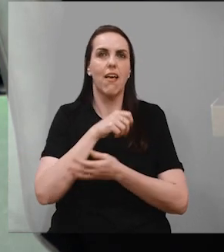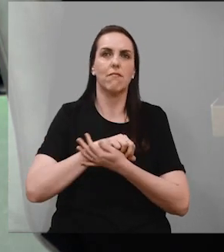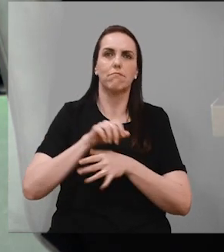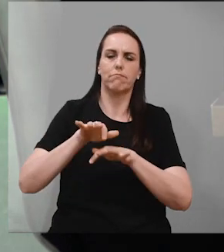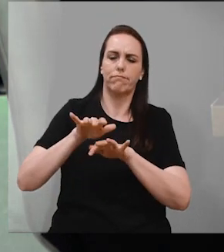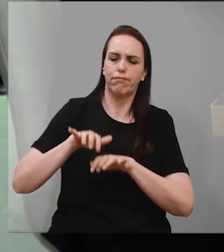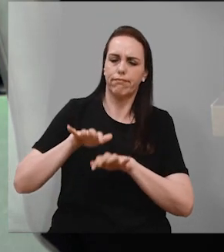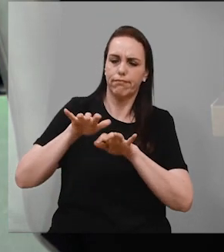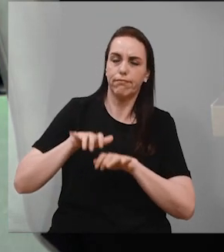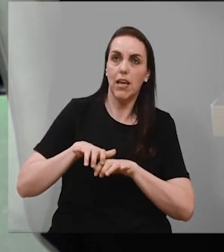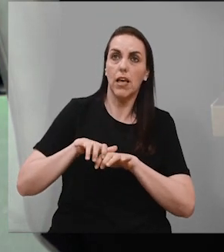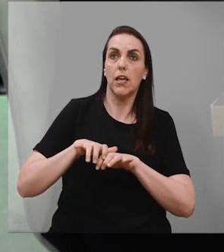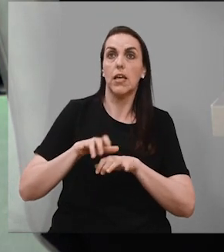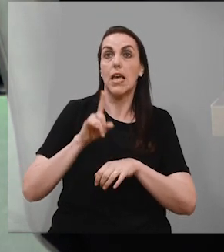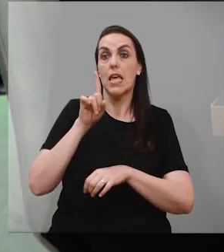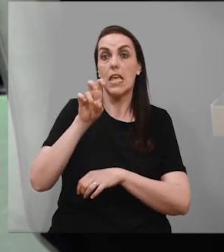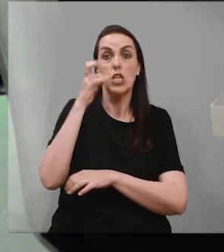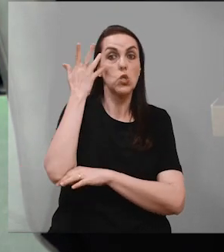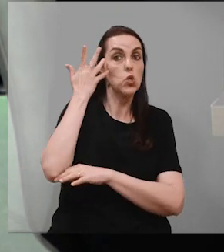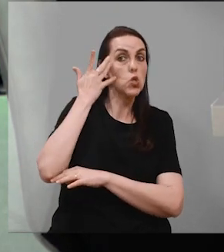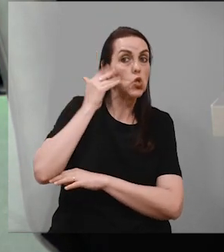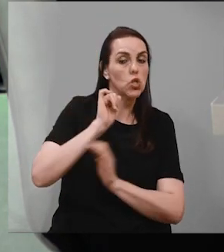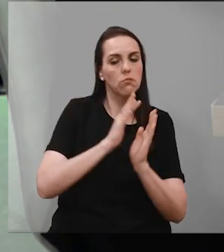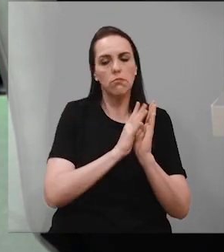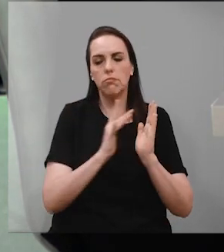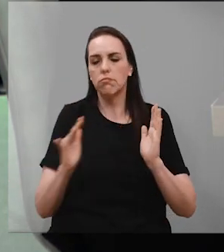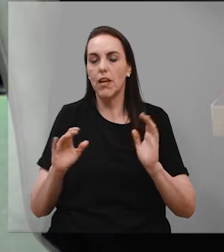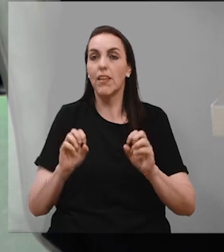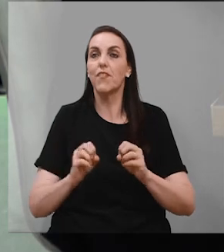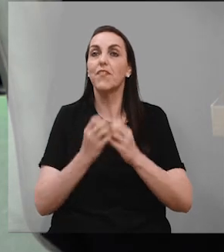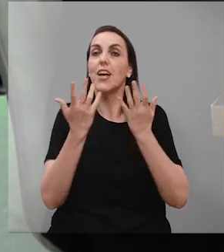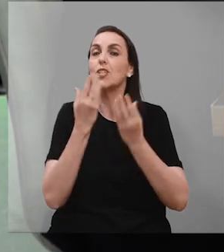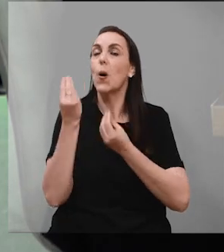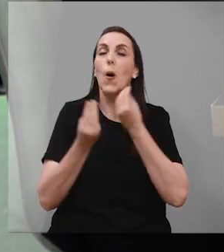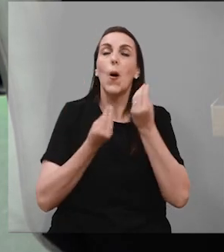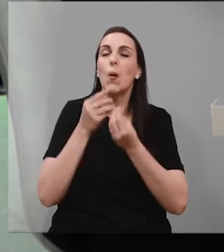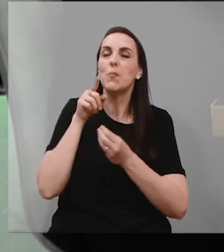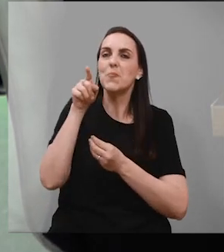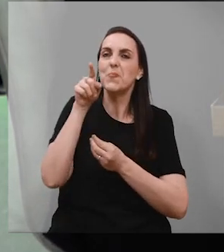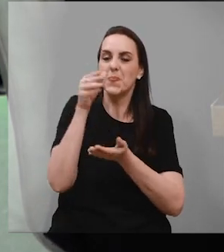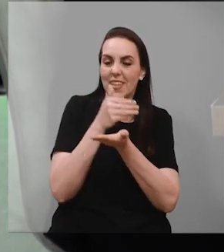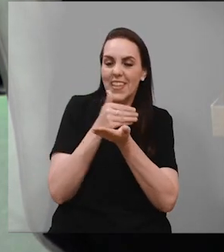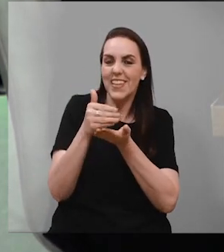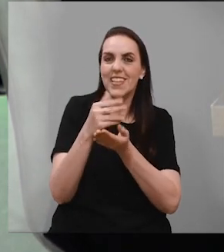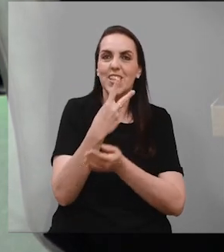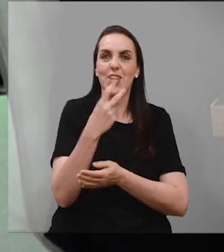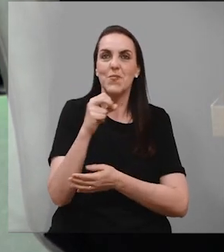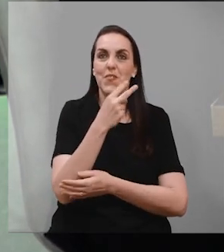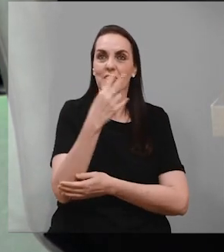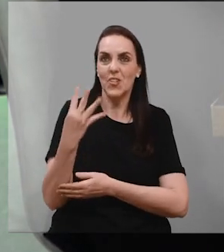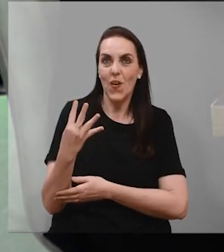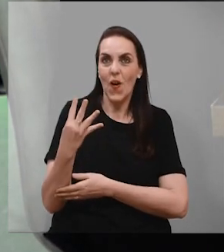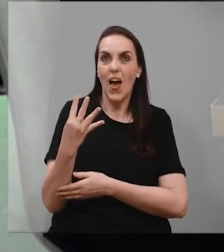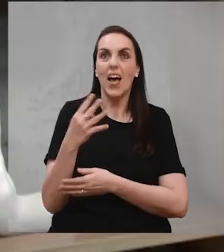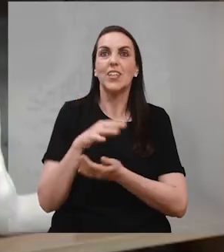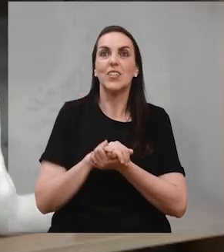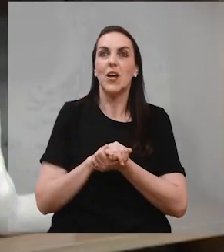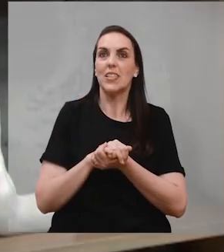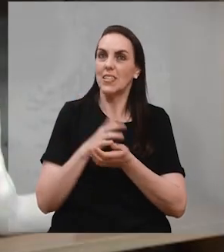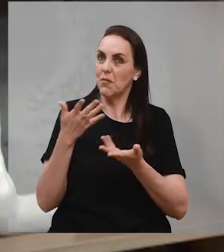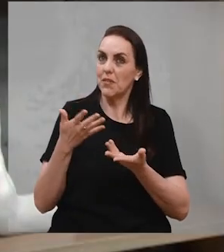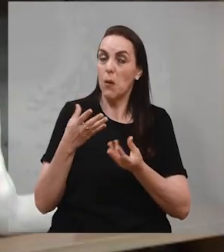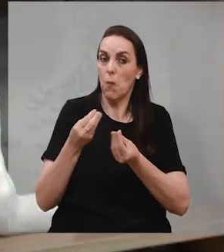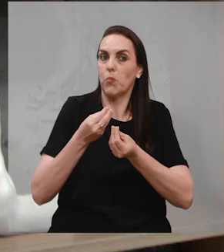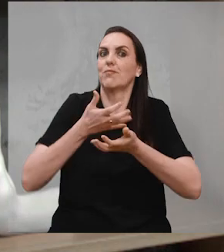matérias ao longo dos mais de 15 dias de festa. Conta pra gente como é que foi pra ti iniciar o ano de 2024